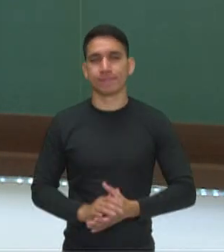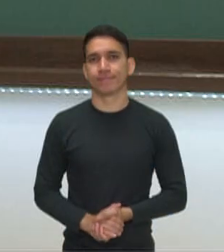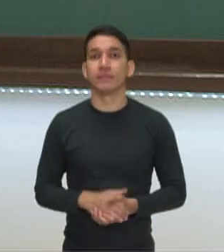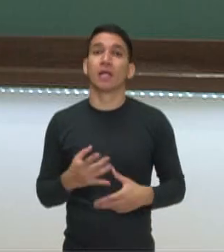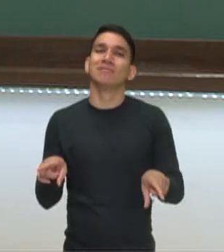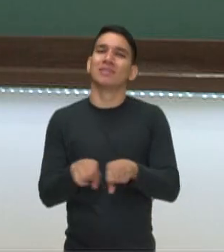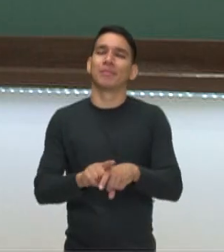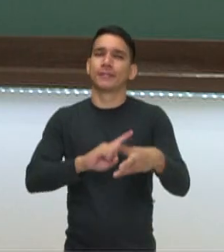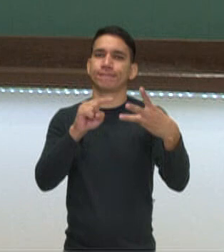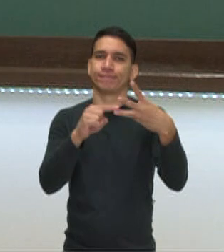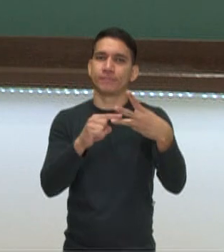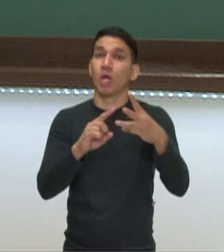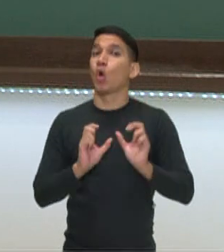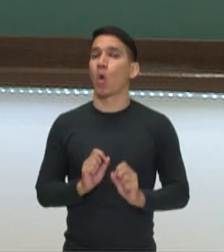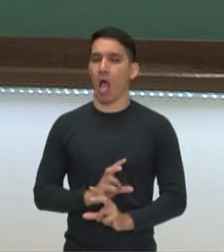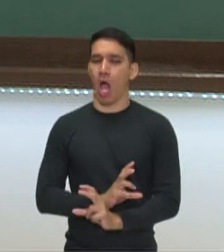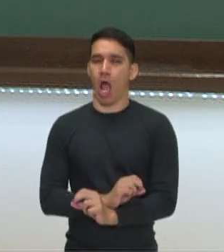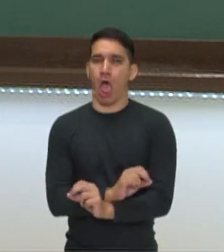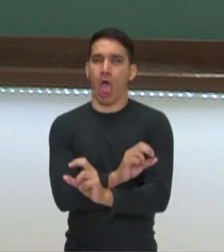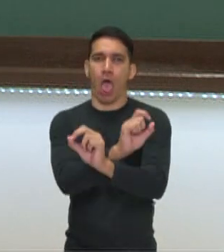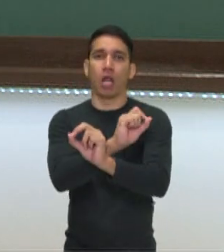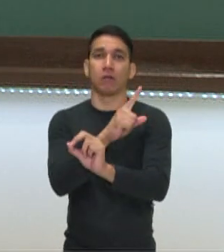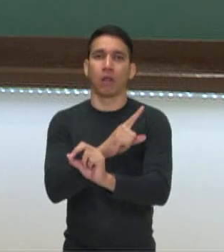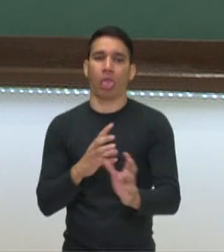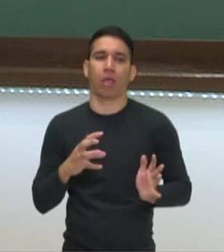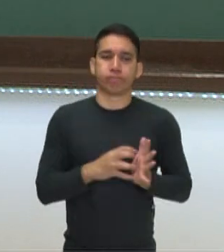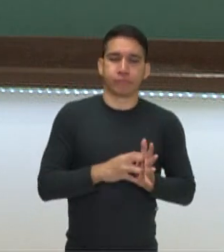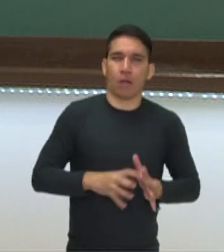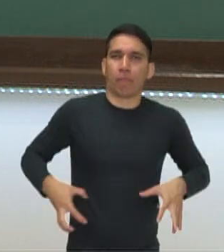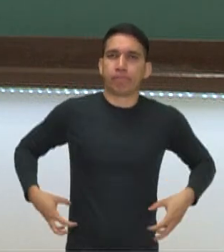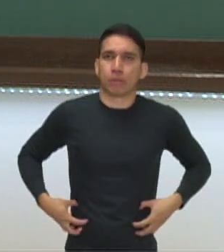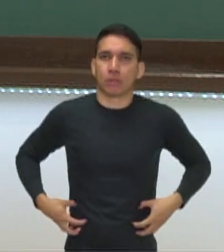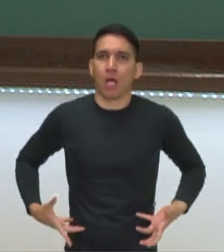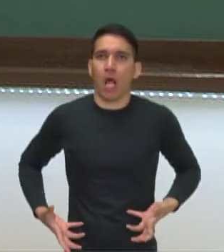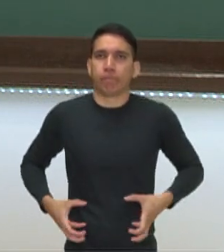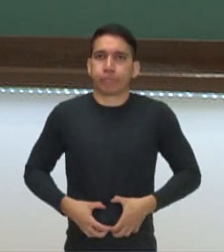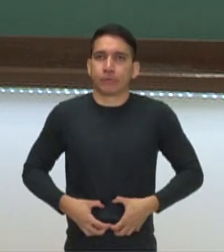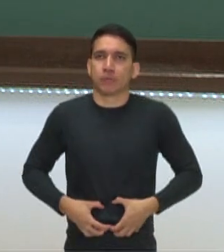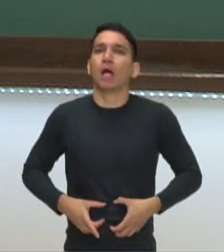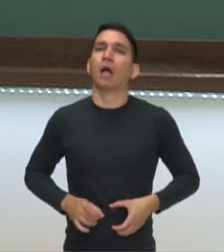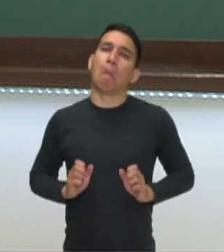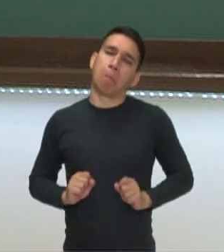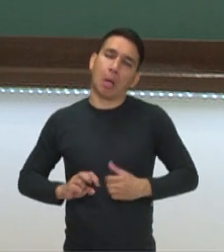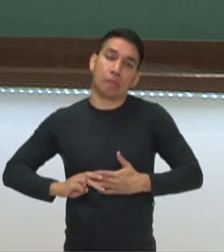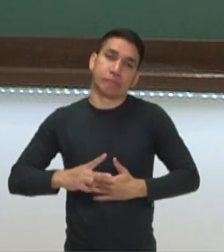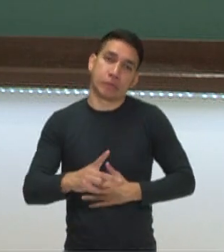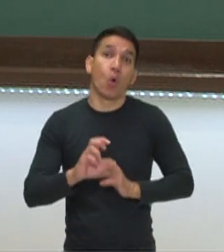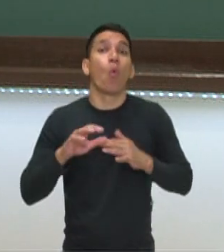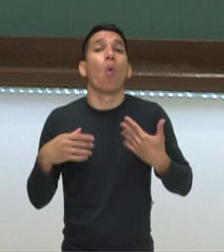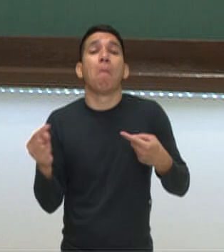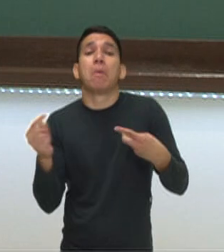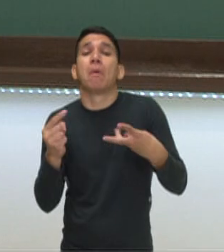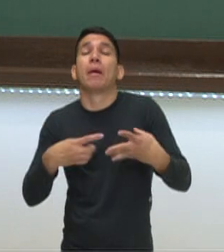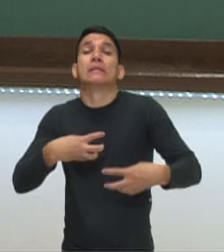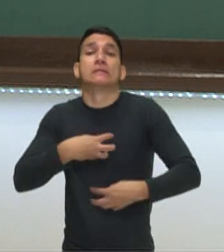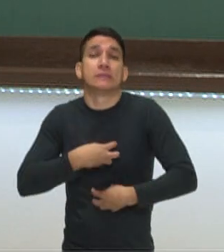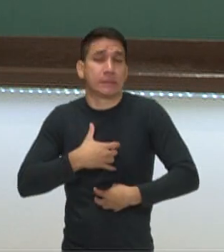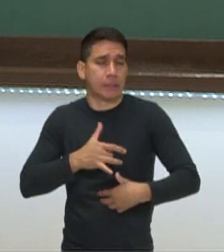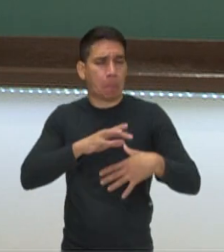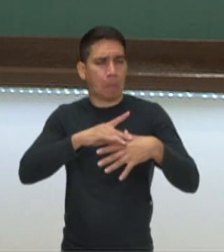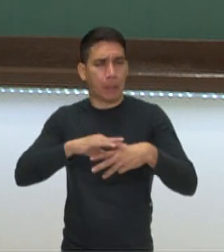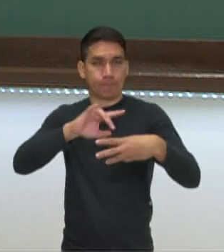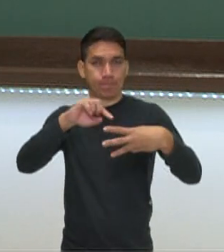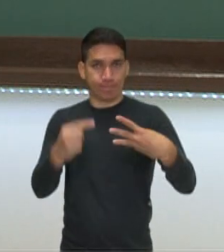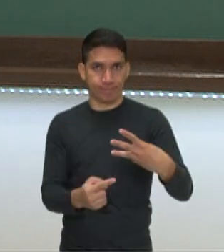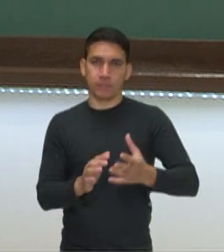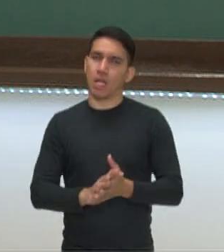do câncer, que pode afetar a bexiga, os rins, né? E falamos aqui um pouquinho sobre os sintomas dessas doenças, tá?